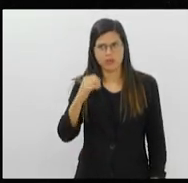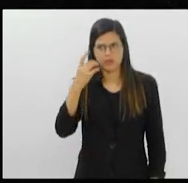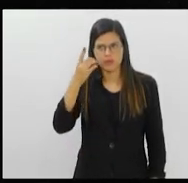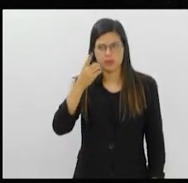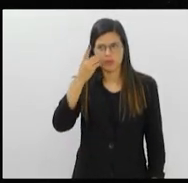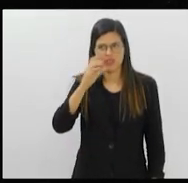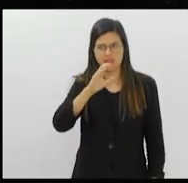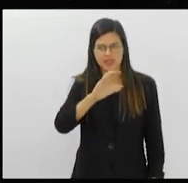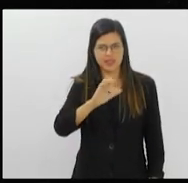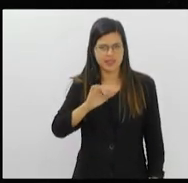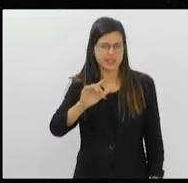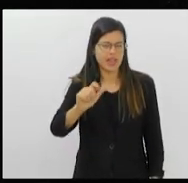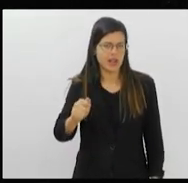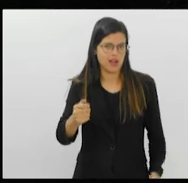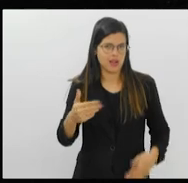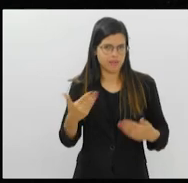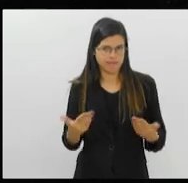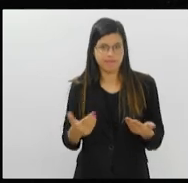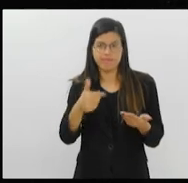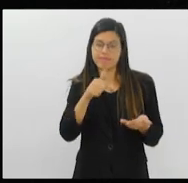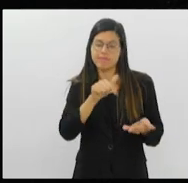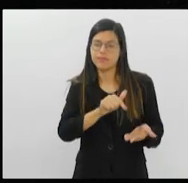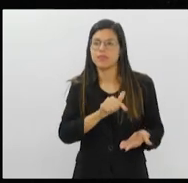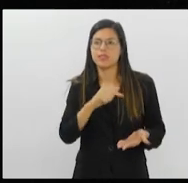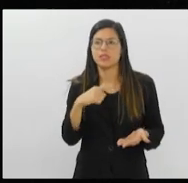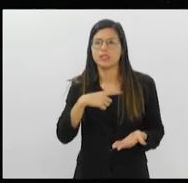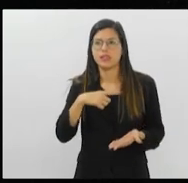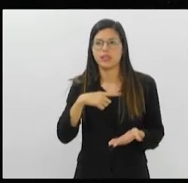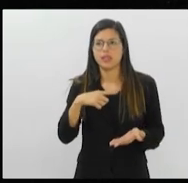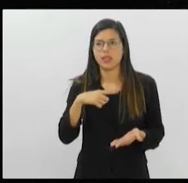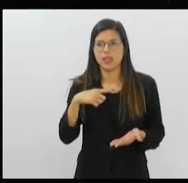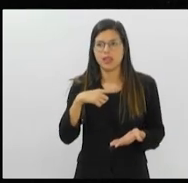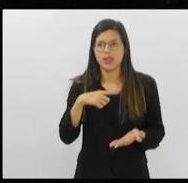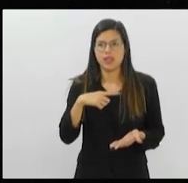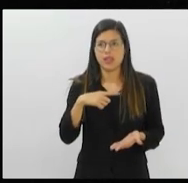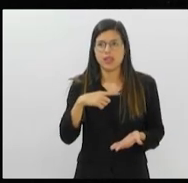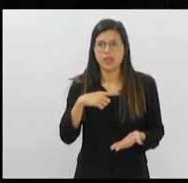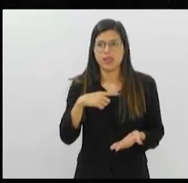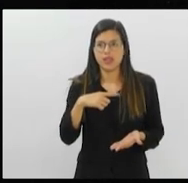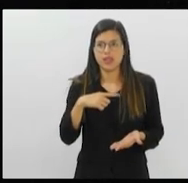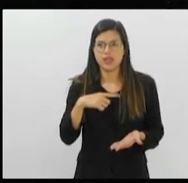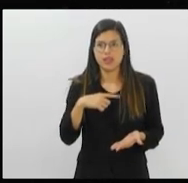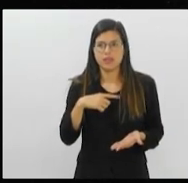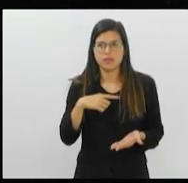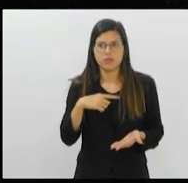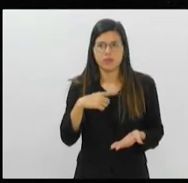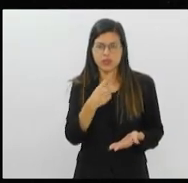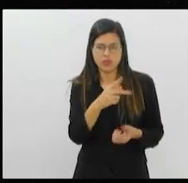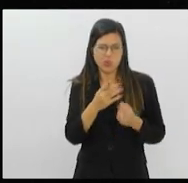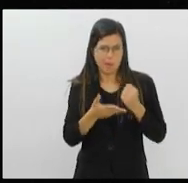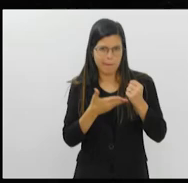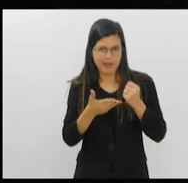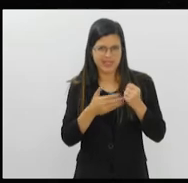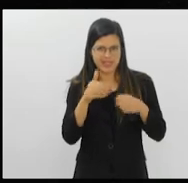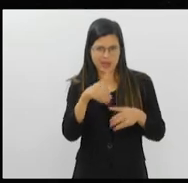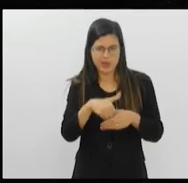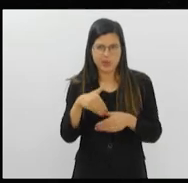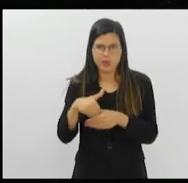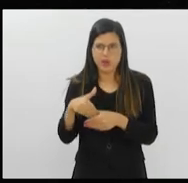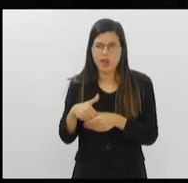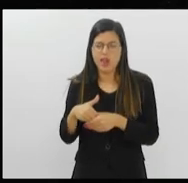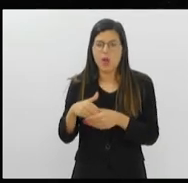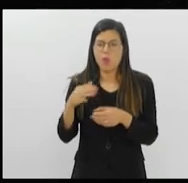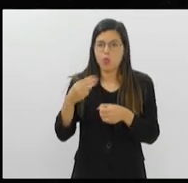já que Vossa Excelência tem uma das suas 30 bases eleitorais no município de Angra